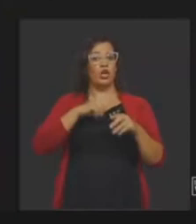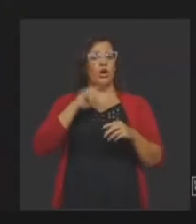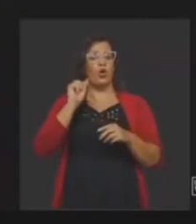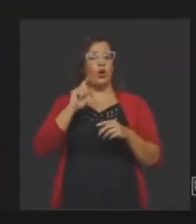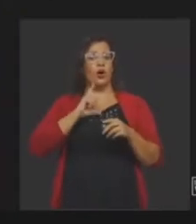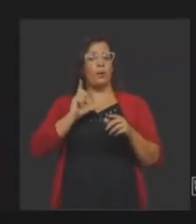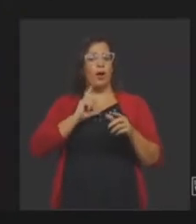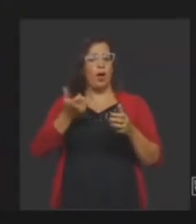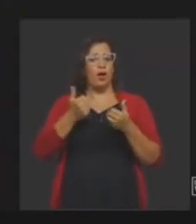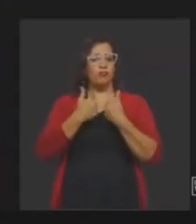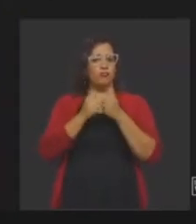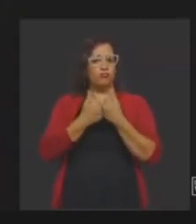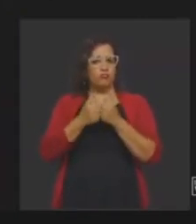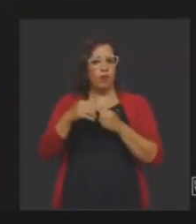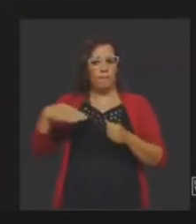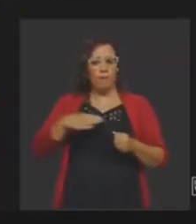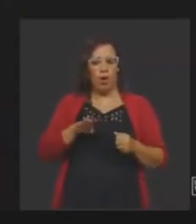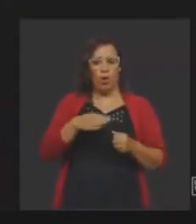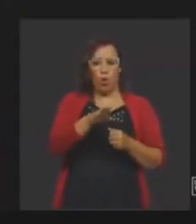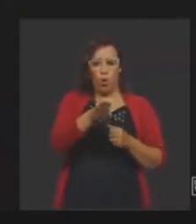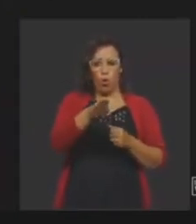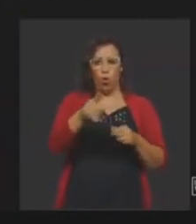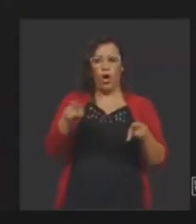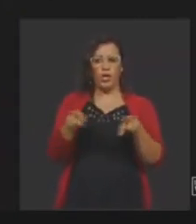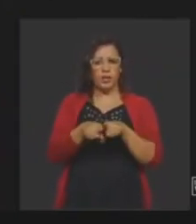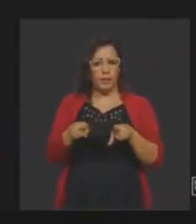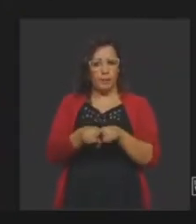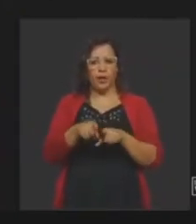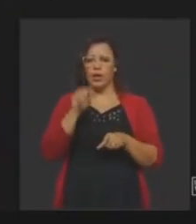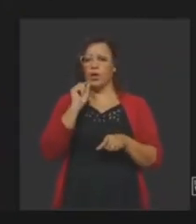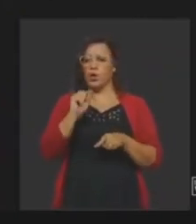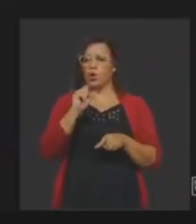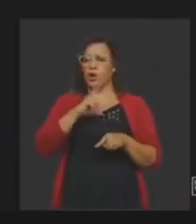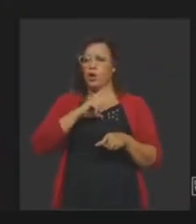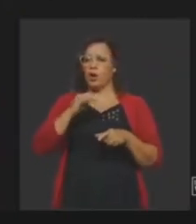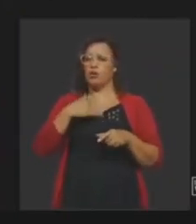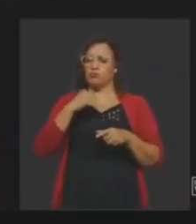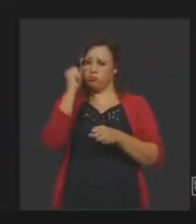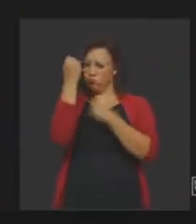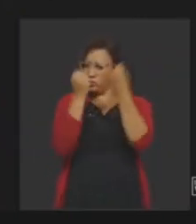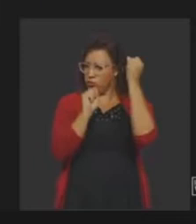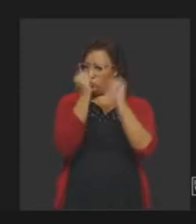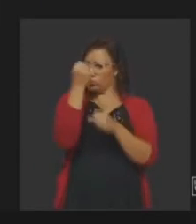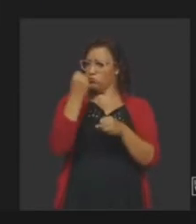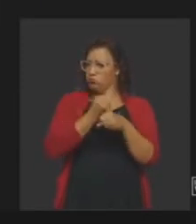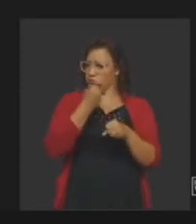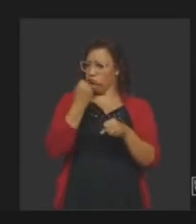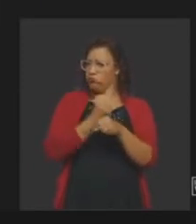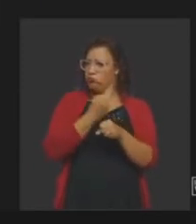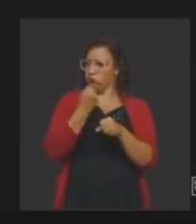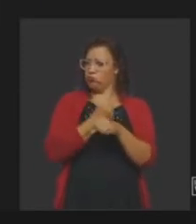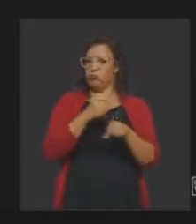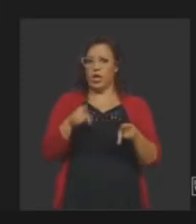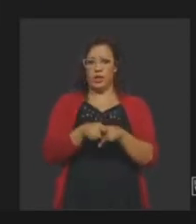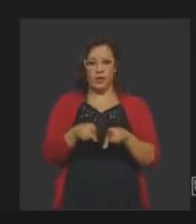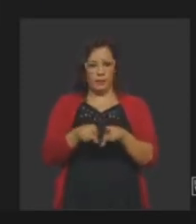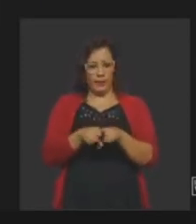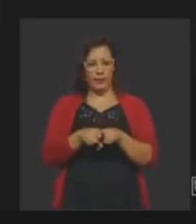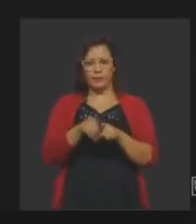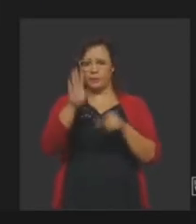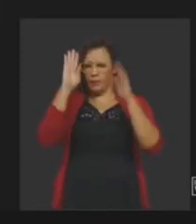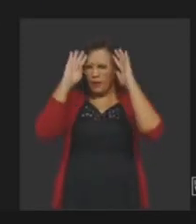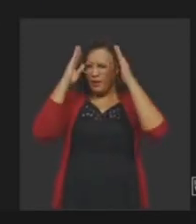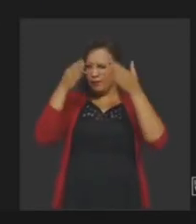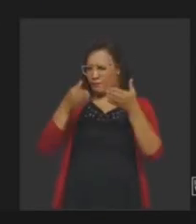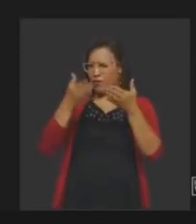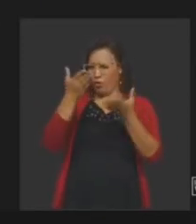está ligado à indústria também, uma vez que os transportes são construídos em indústrias. Mas vamos dar aqui um foco aqui